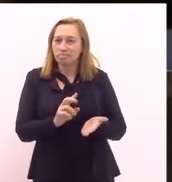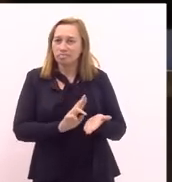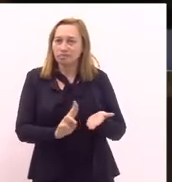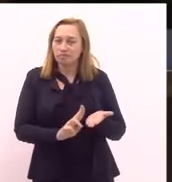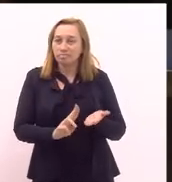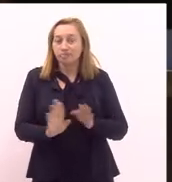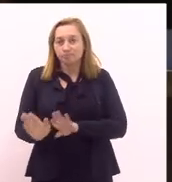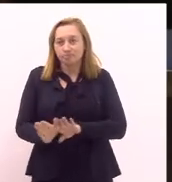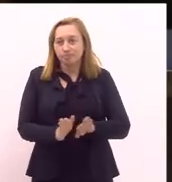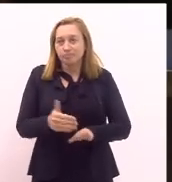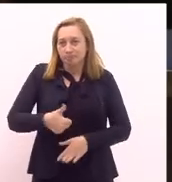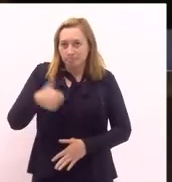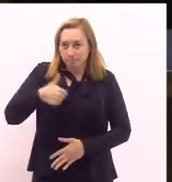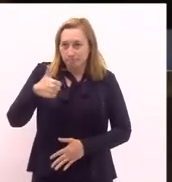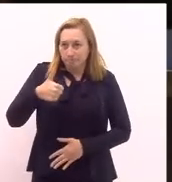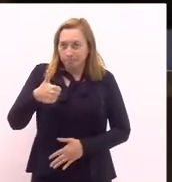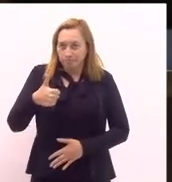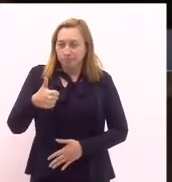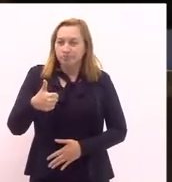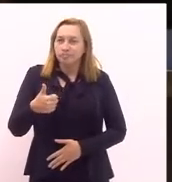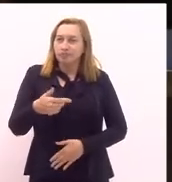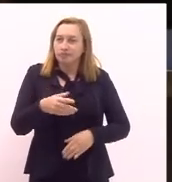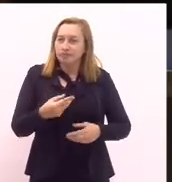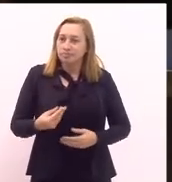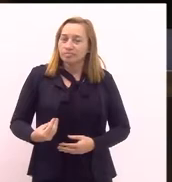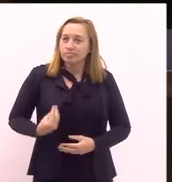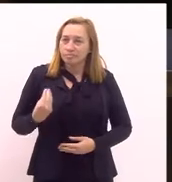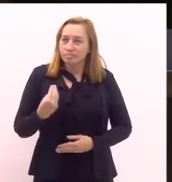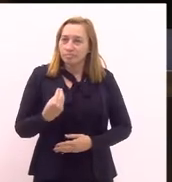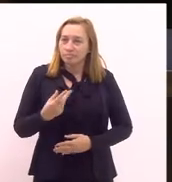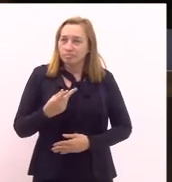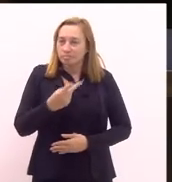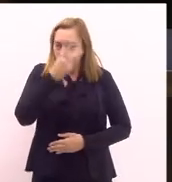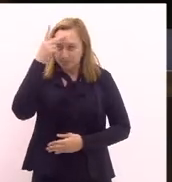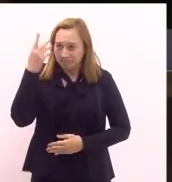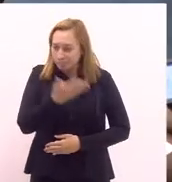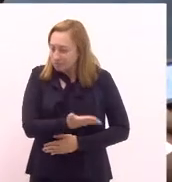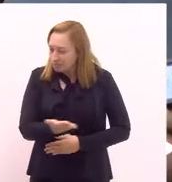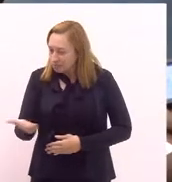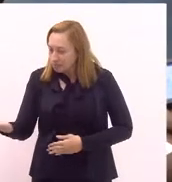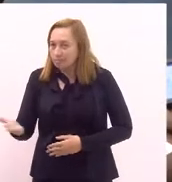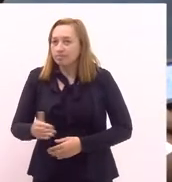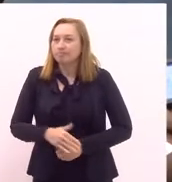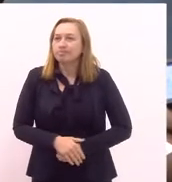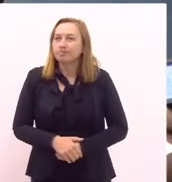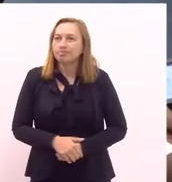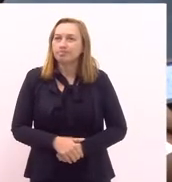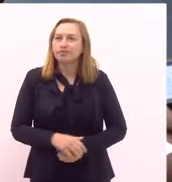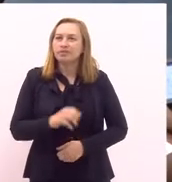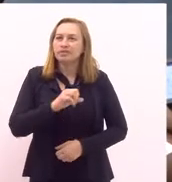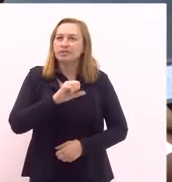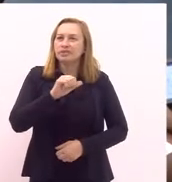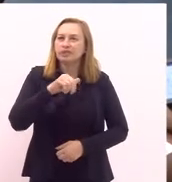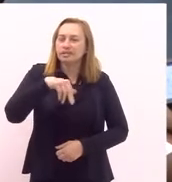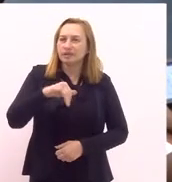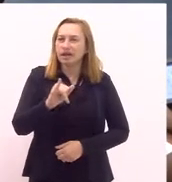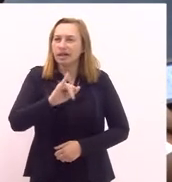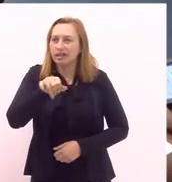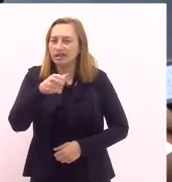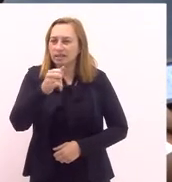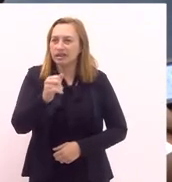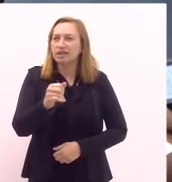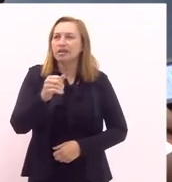primeiro está aqui estão também aqui uma extensão da mesa na Rejane de Castro Lima